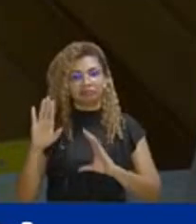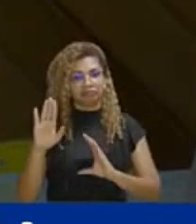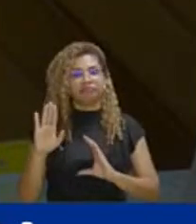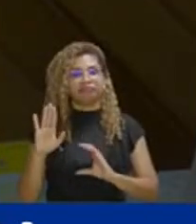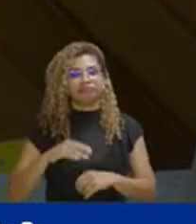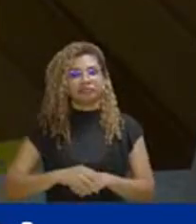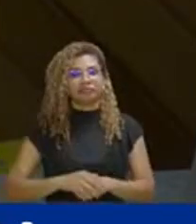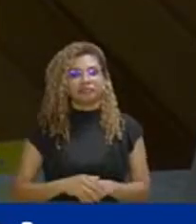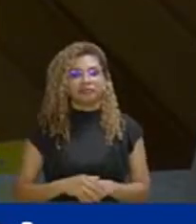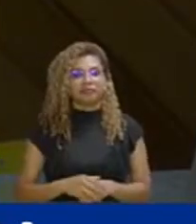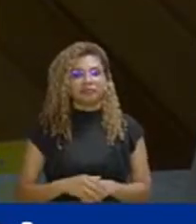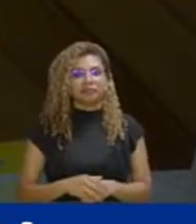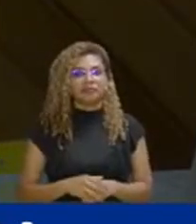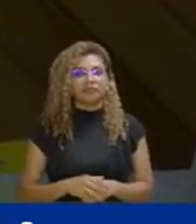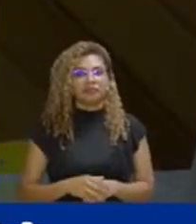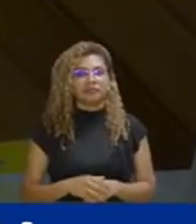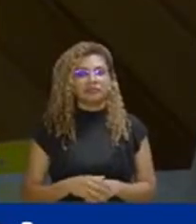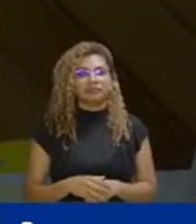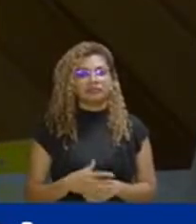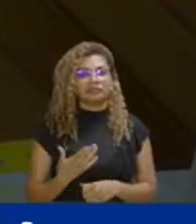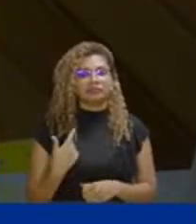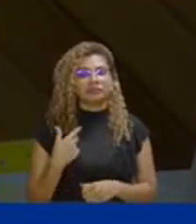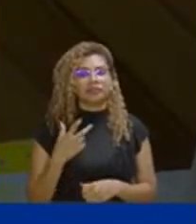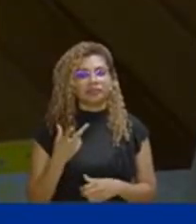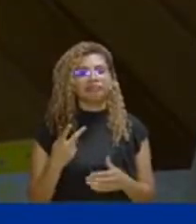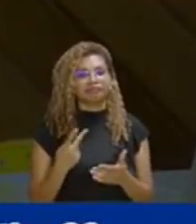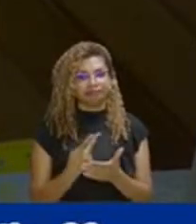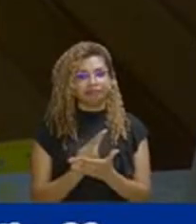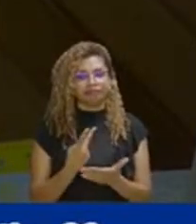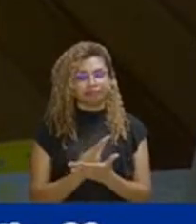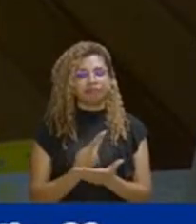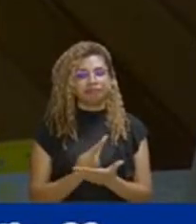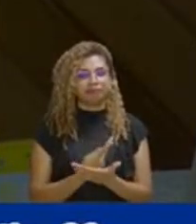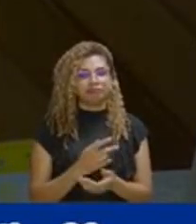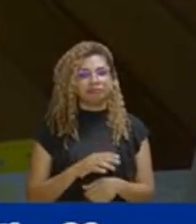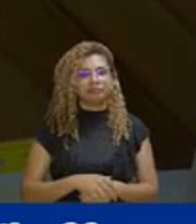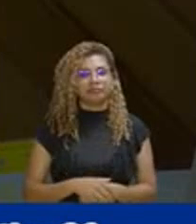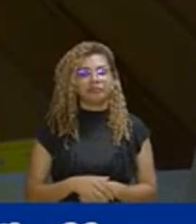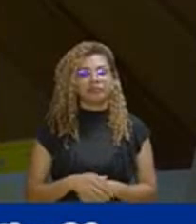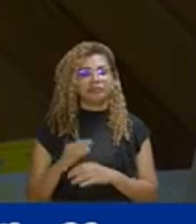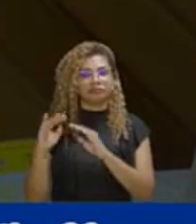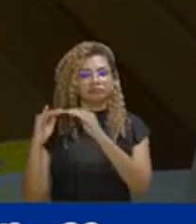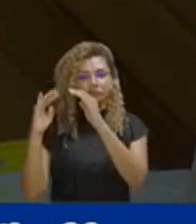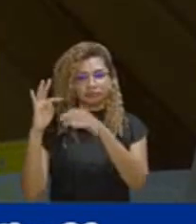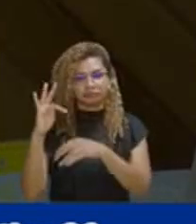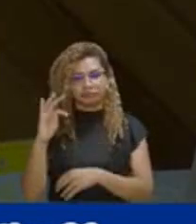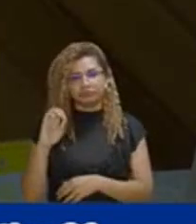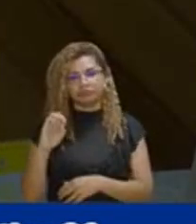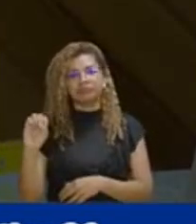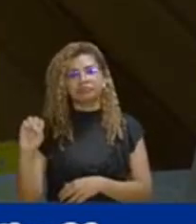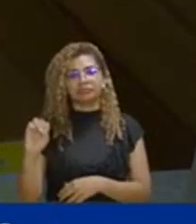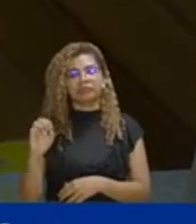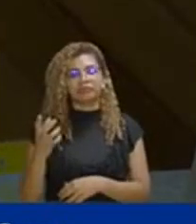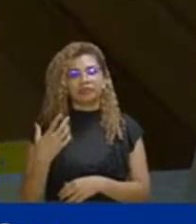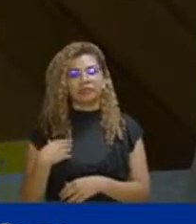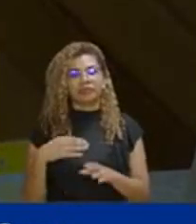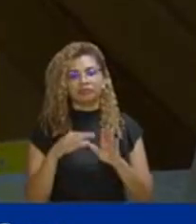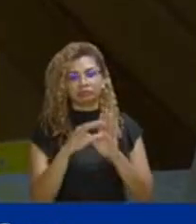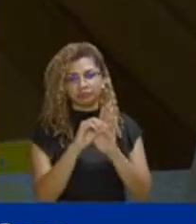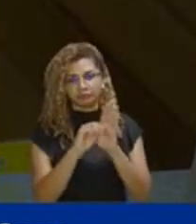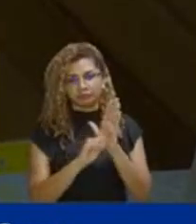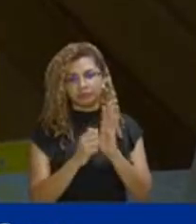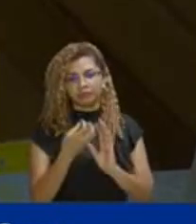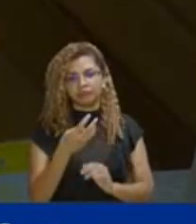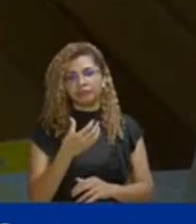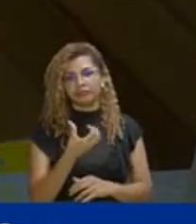que por si só impõe a configuração da irregularidade. O Tribunal Superior Eleitoral, ao tratar da aplicação do artigo 36, parágrafo 4º